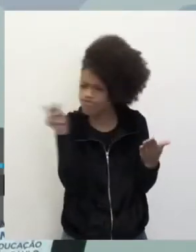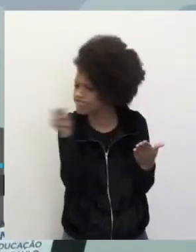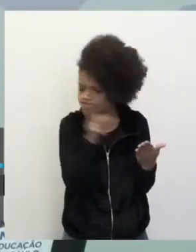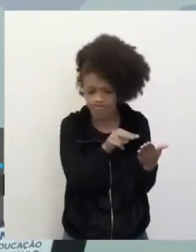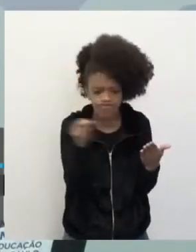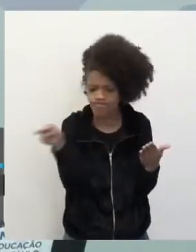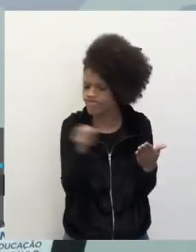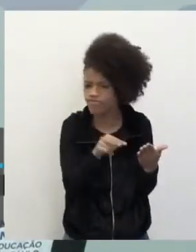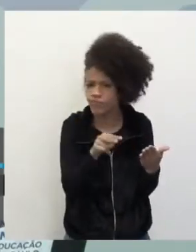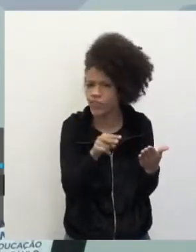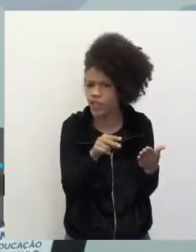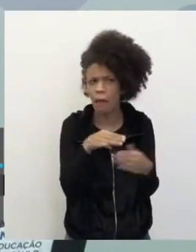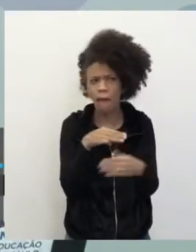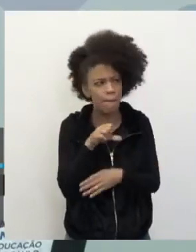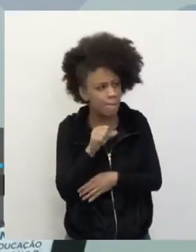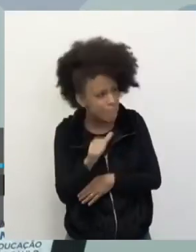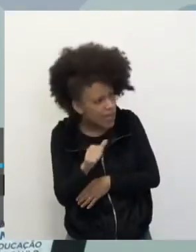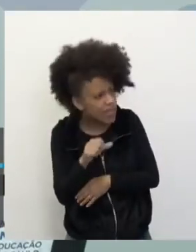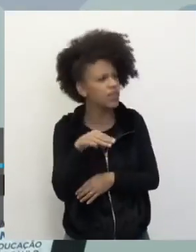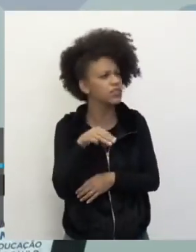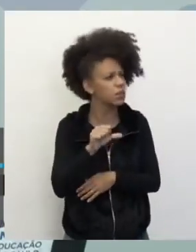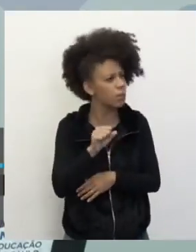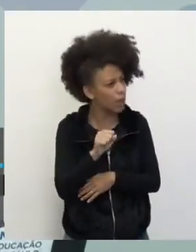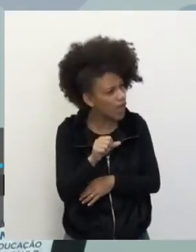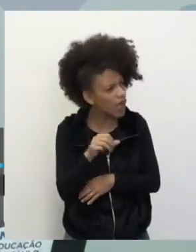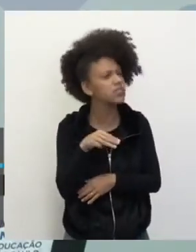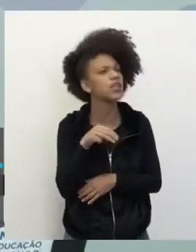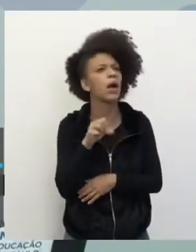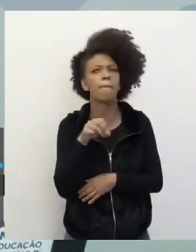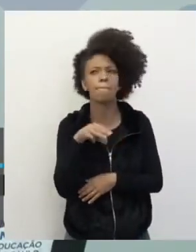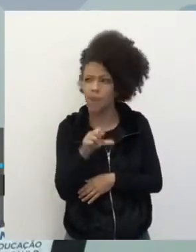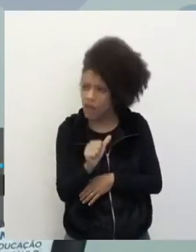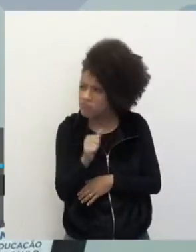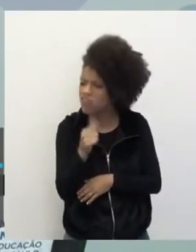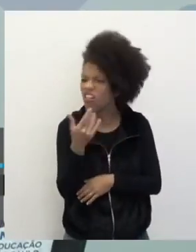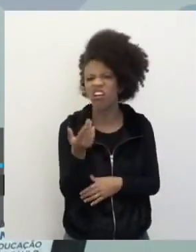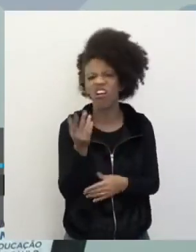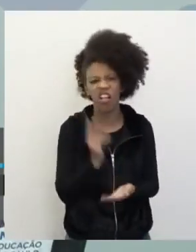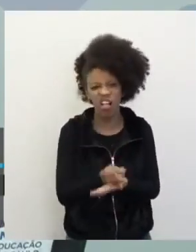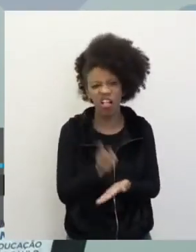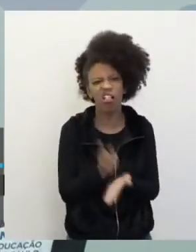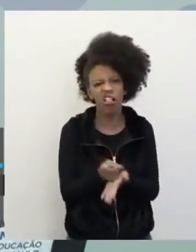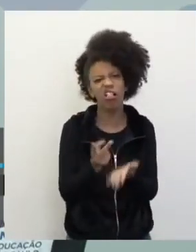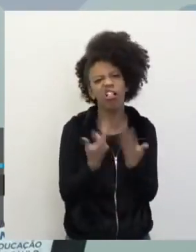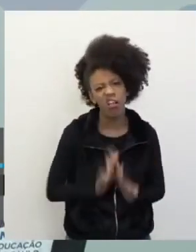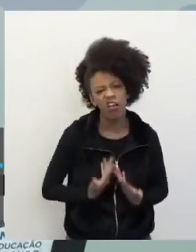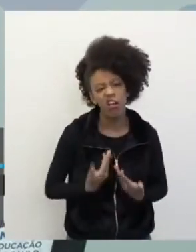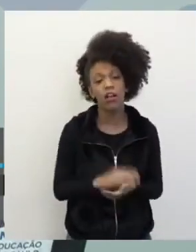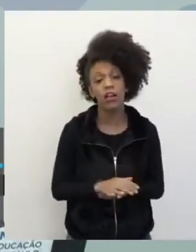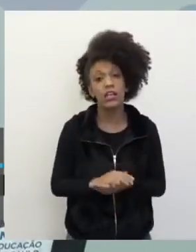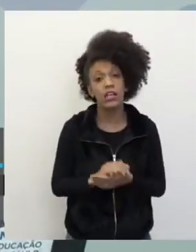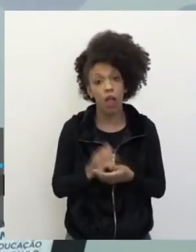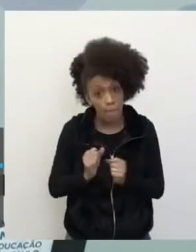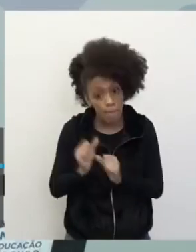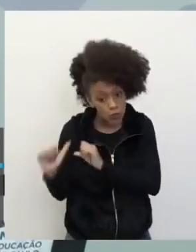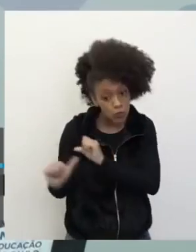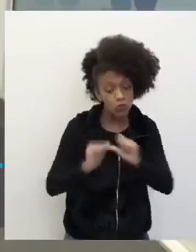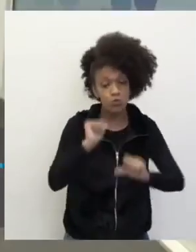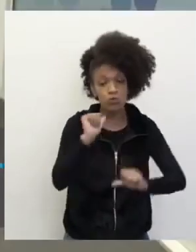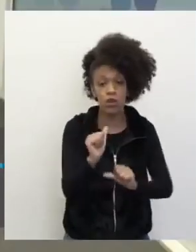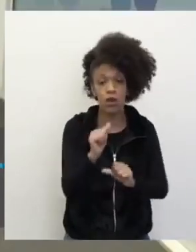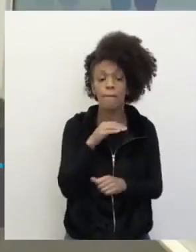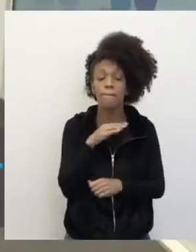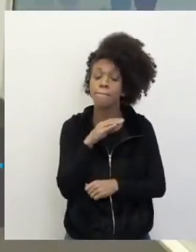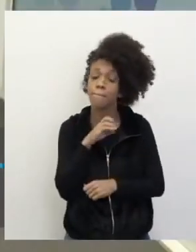o mas, tal, fica sempre igual. Eu posso trocar o mas por e. Como a Beatriz nos